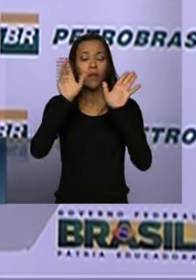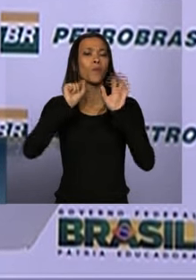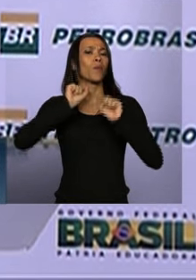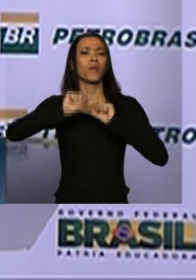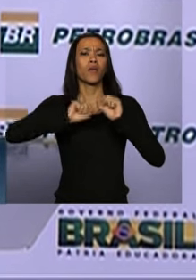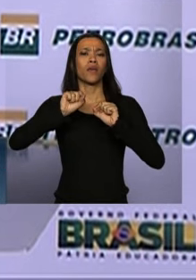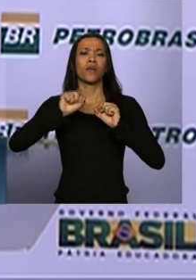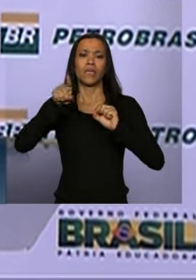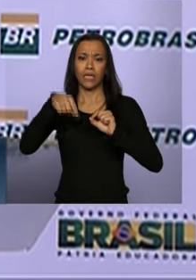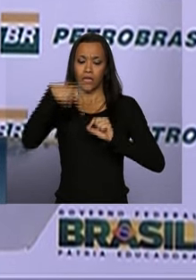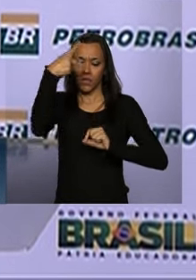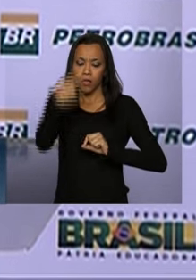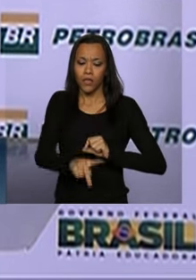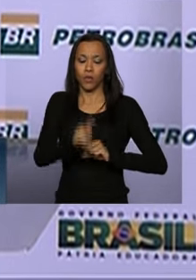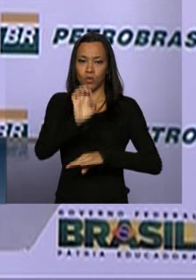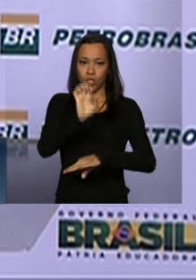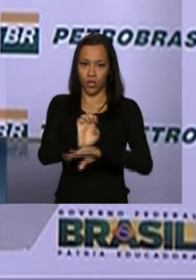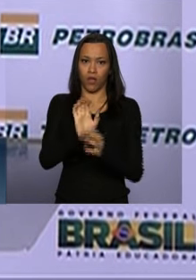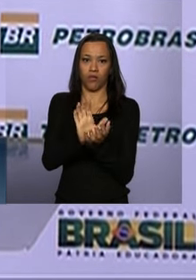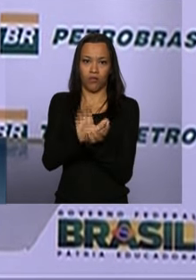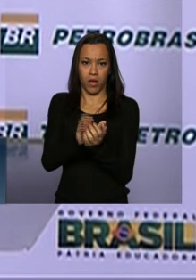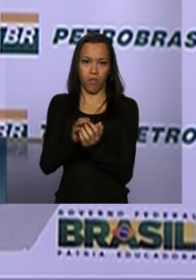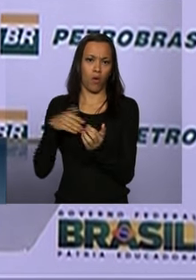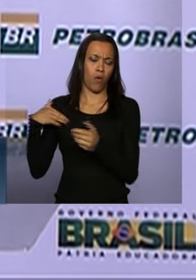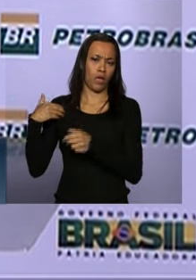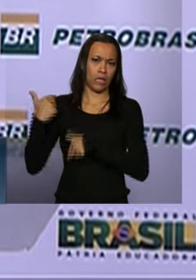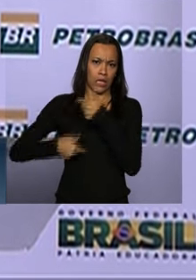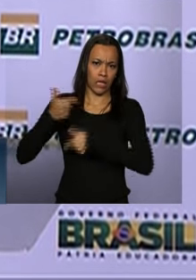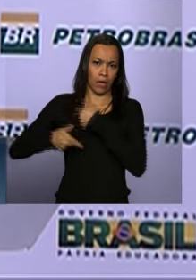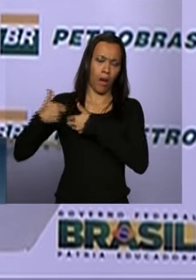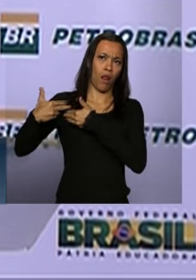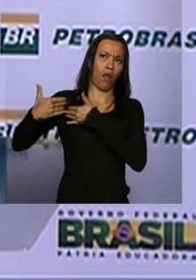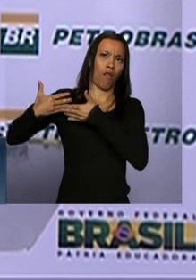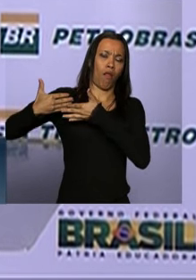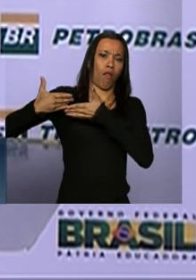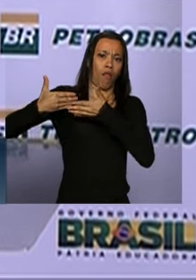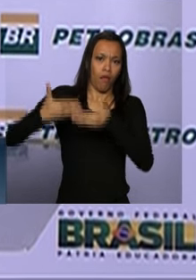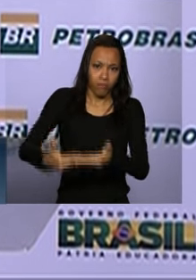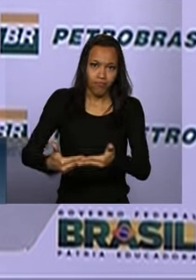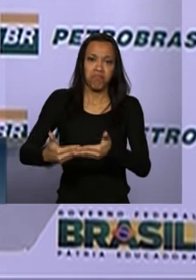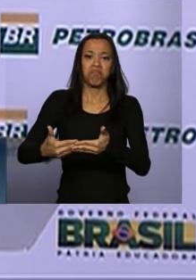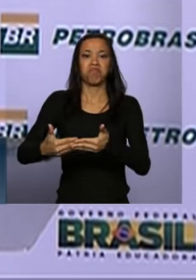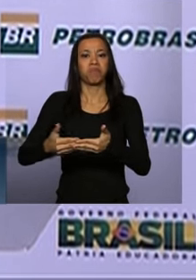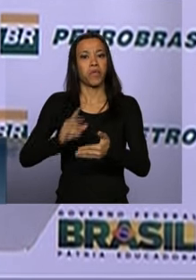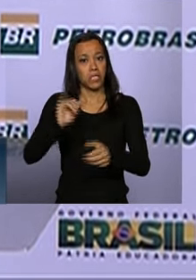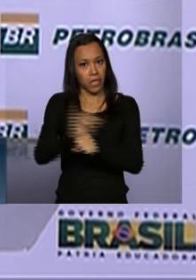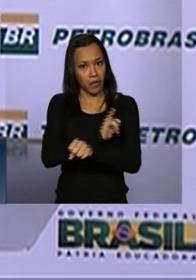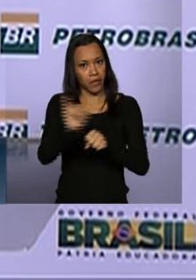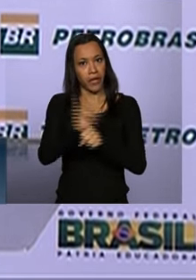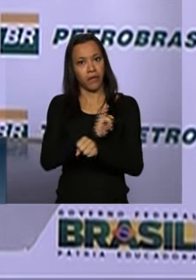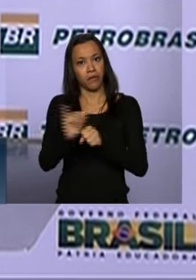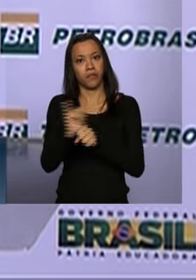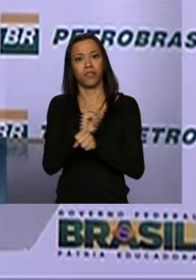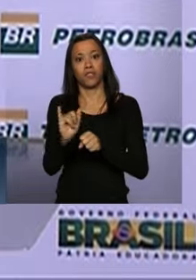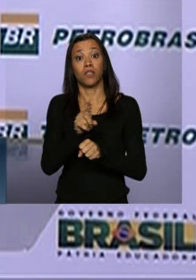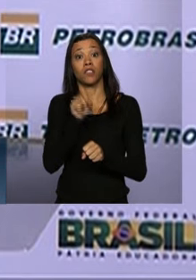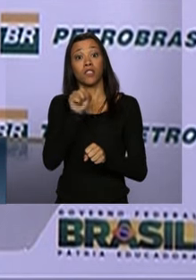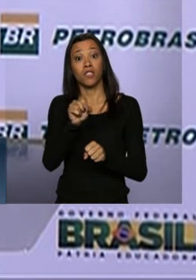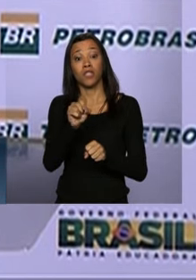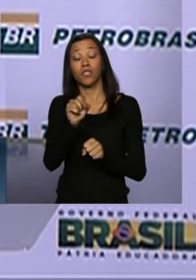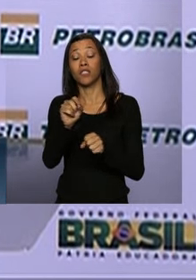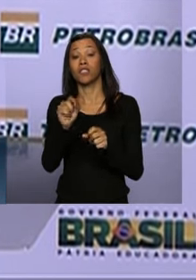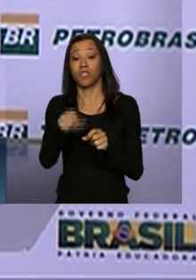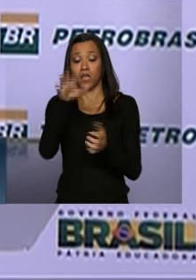que Pernambuco trilhou nos últimos anos, numa visão estratégica de preparar esse estado para o